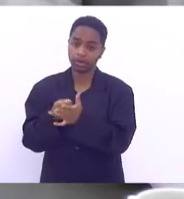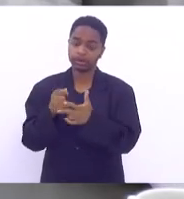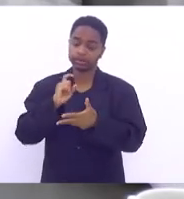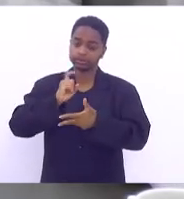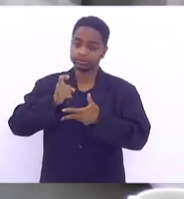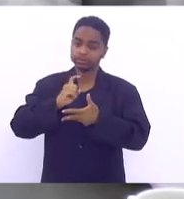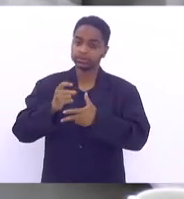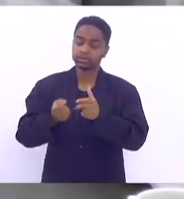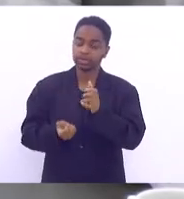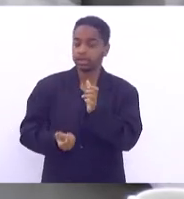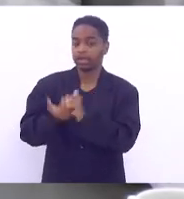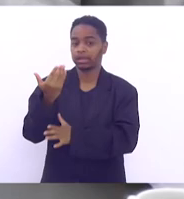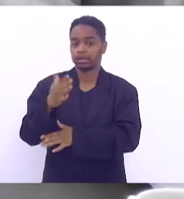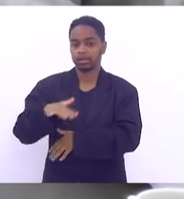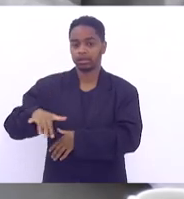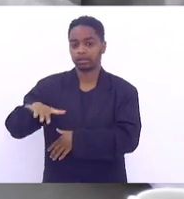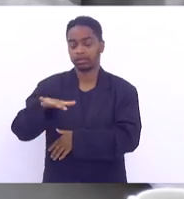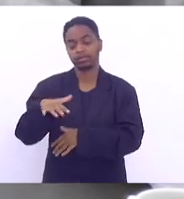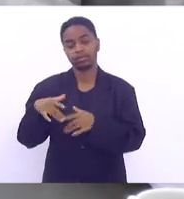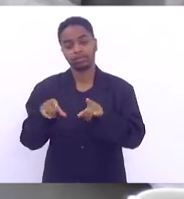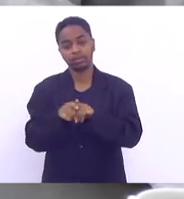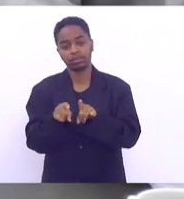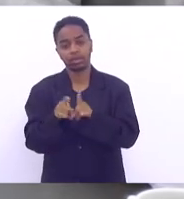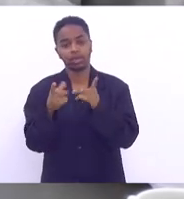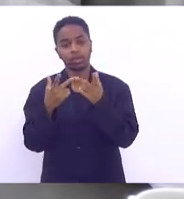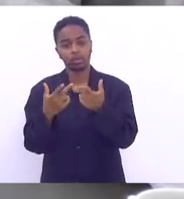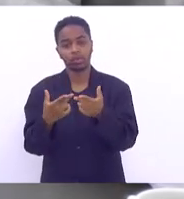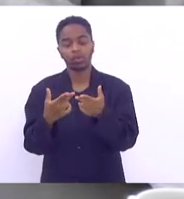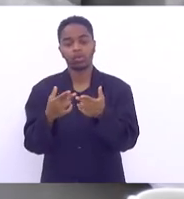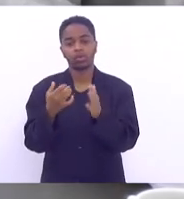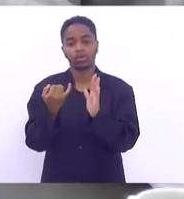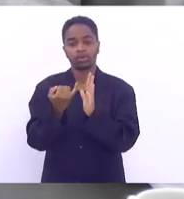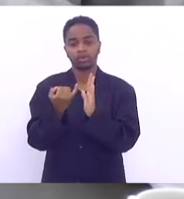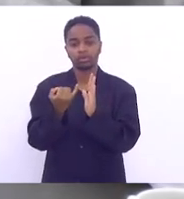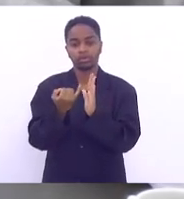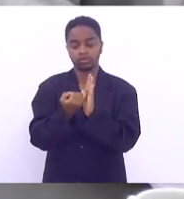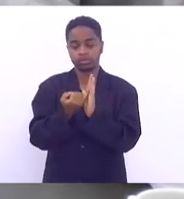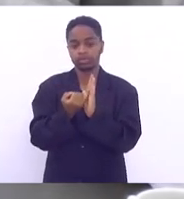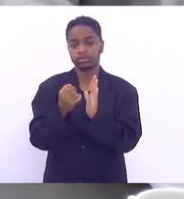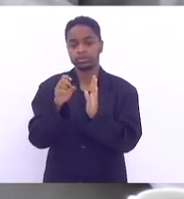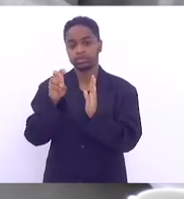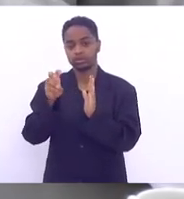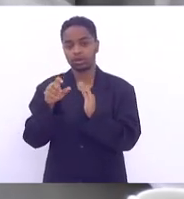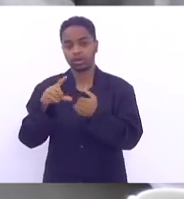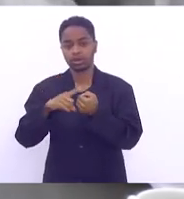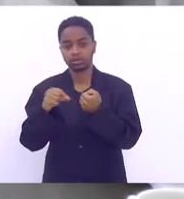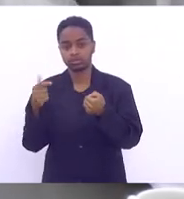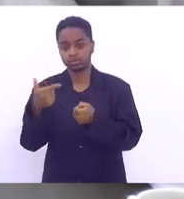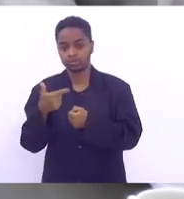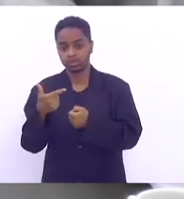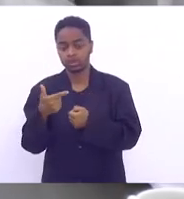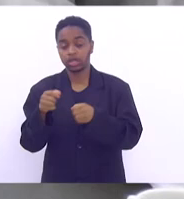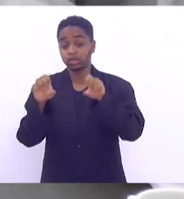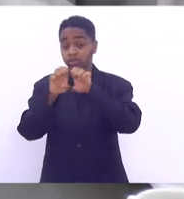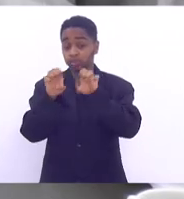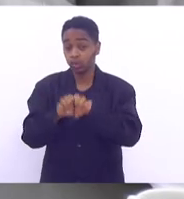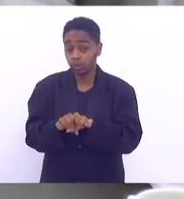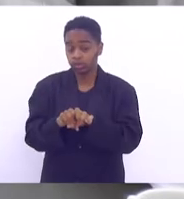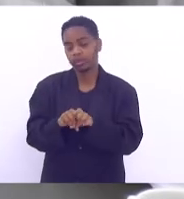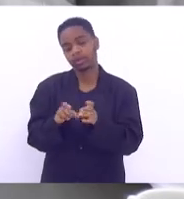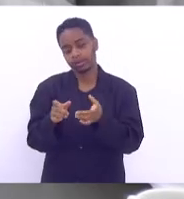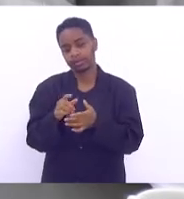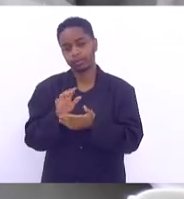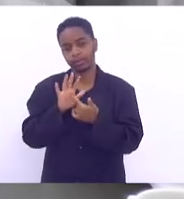rede de albergues. Da mesma forma, no 5, do artigo 2º, estruturar a rede de albergues. Aí traz